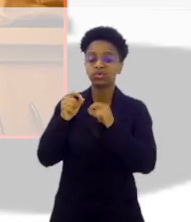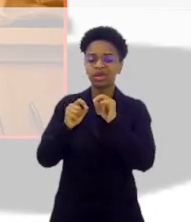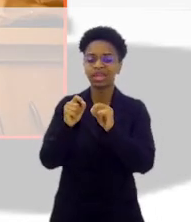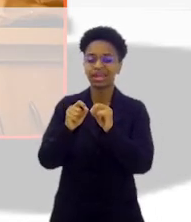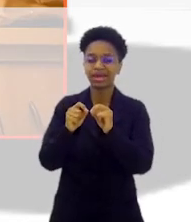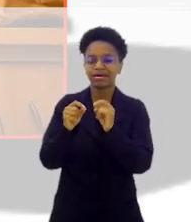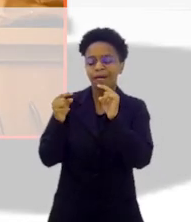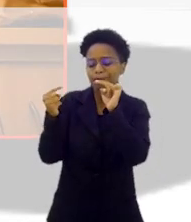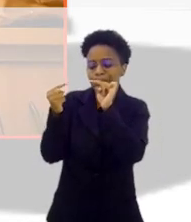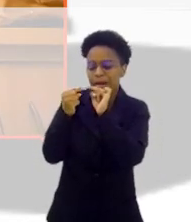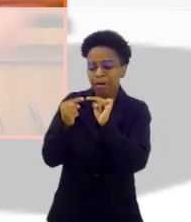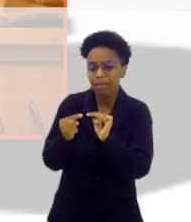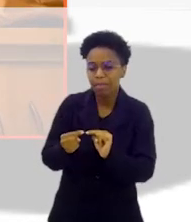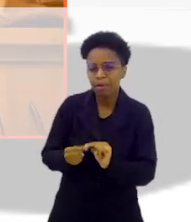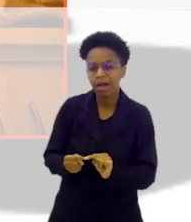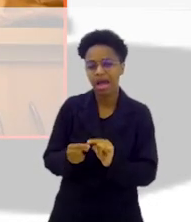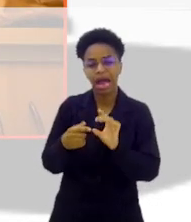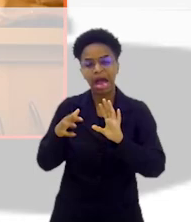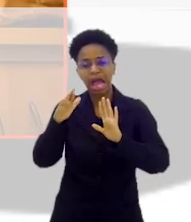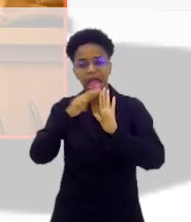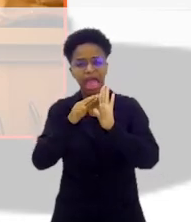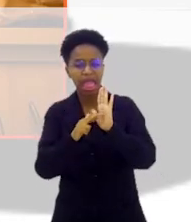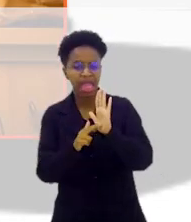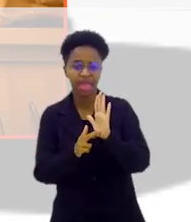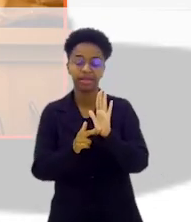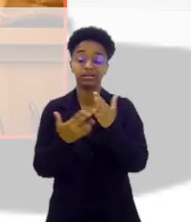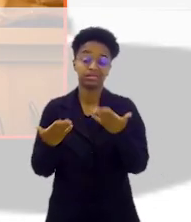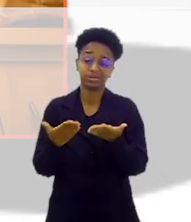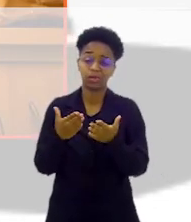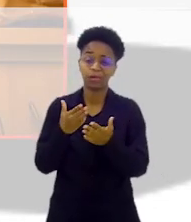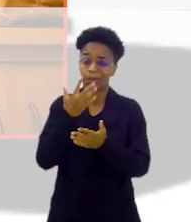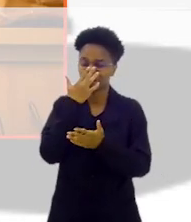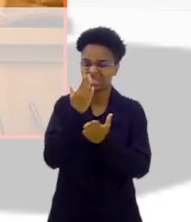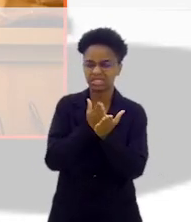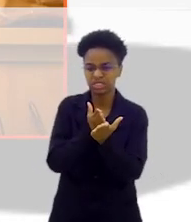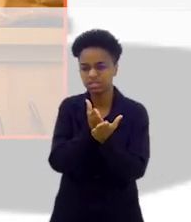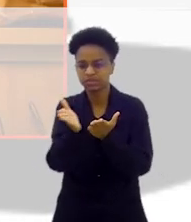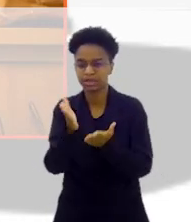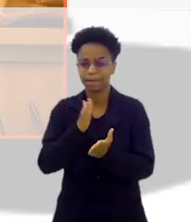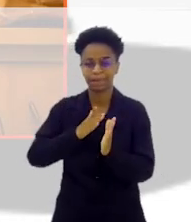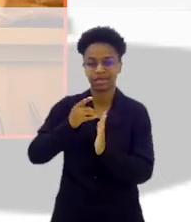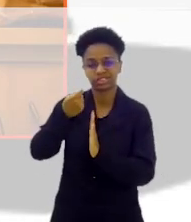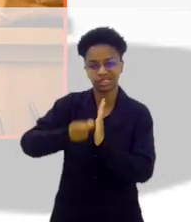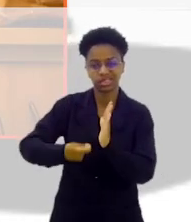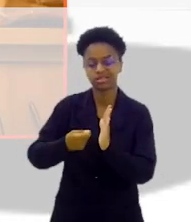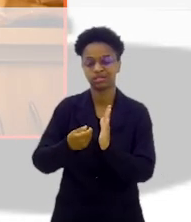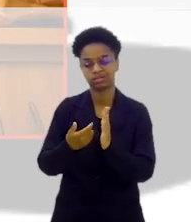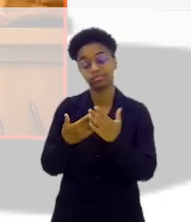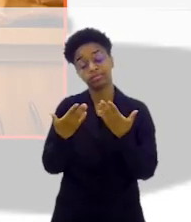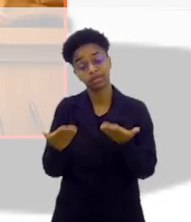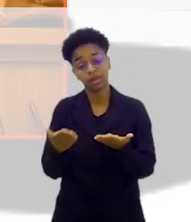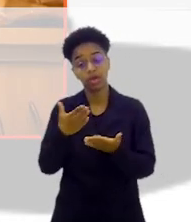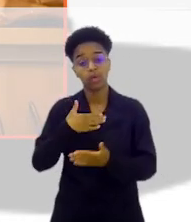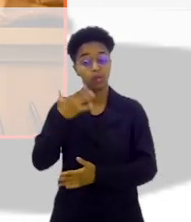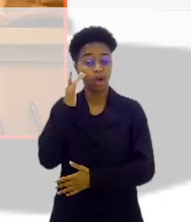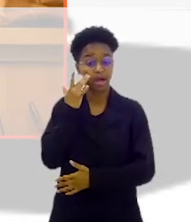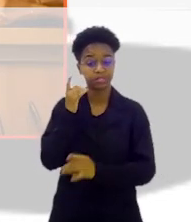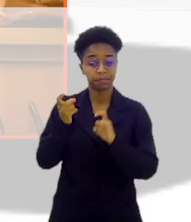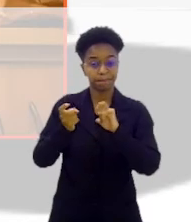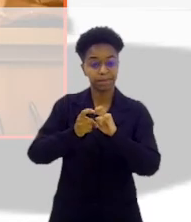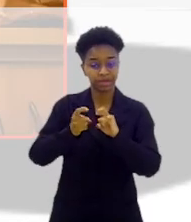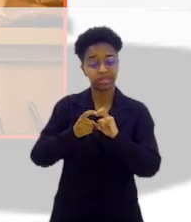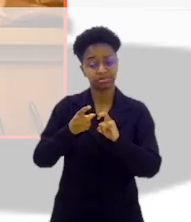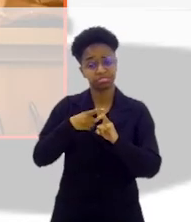que ser muito técnico e isso dispersaria minha literatura para outros caminhos. Então, eu acho que a